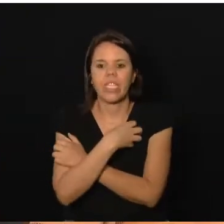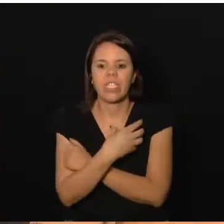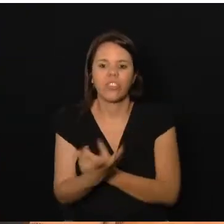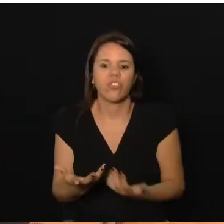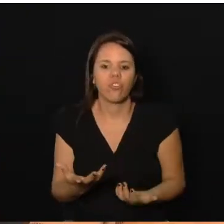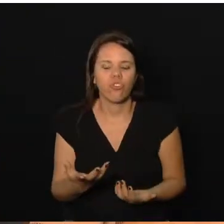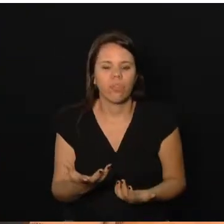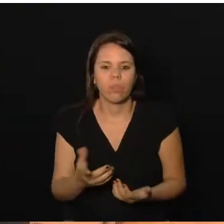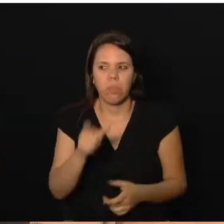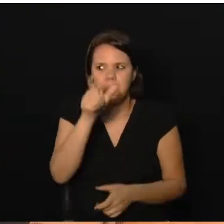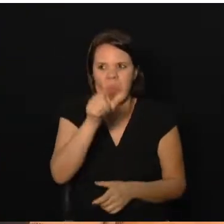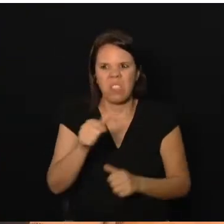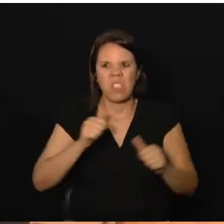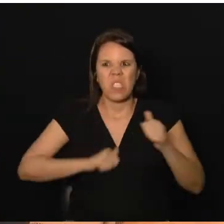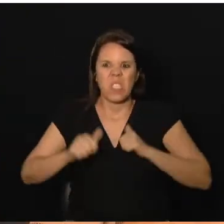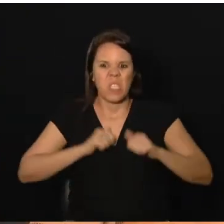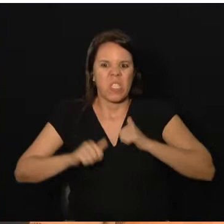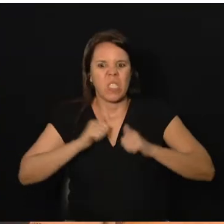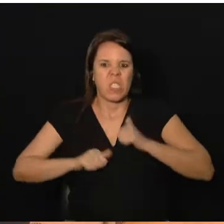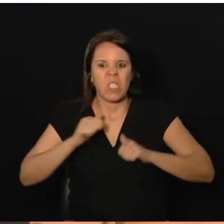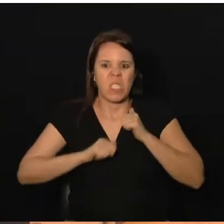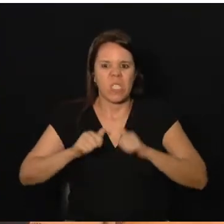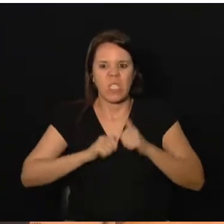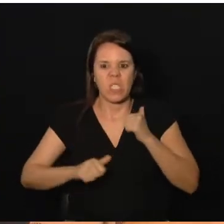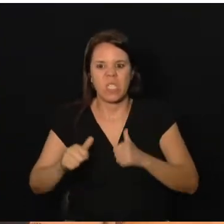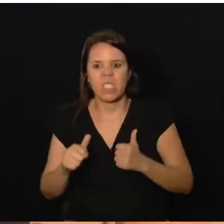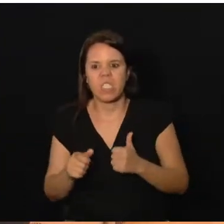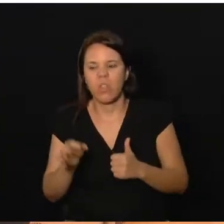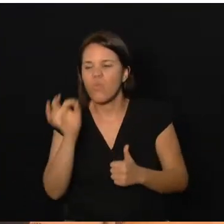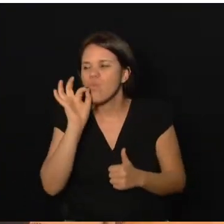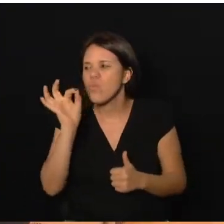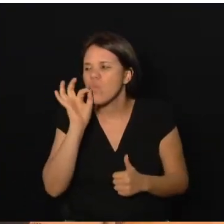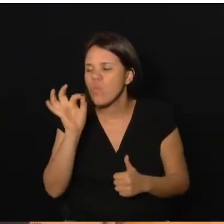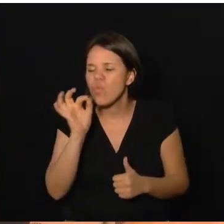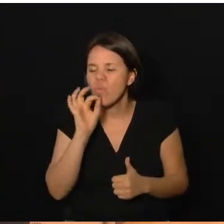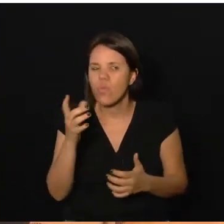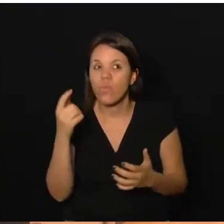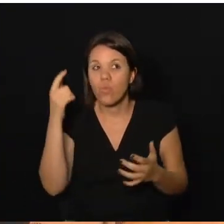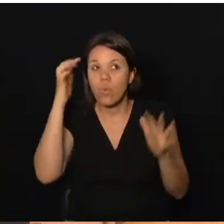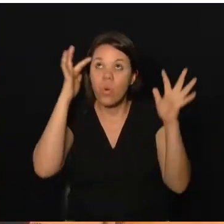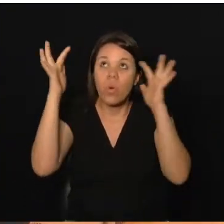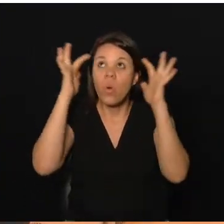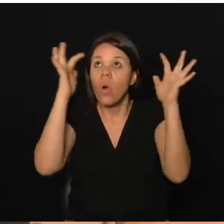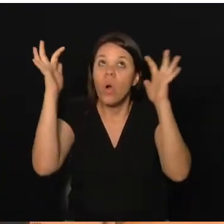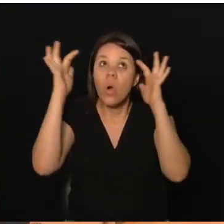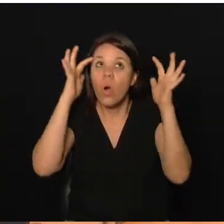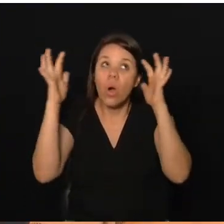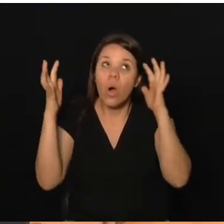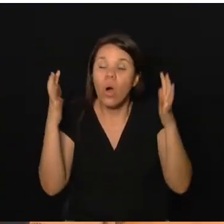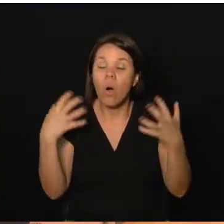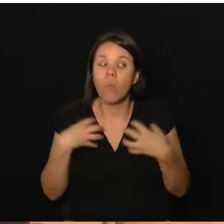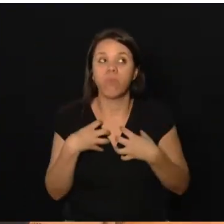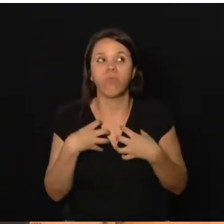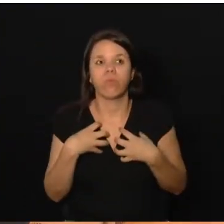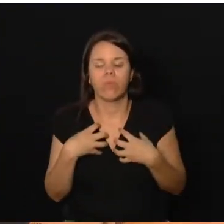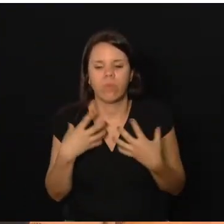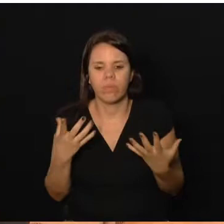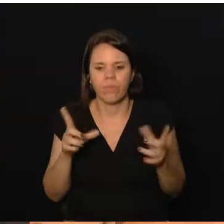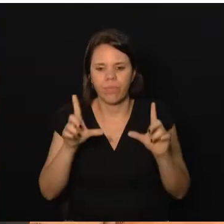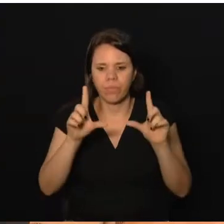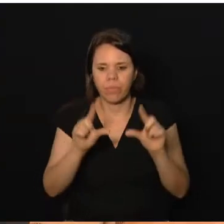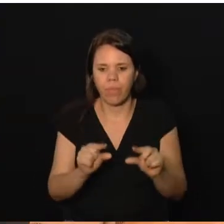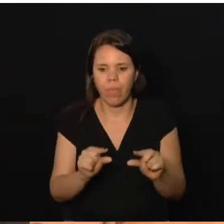pessoas ansiosas, né, que usam maconha, porque ela é uma droga perturbadora e ela